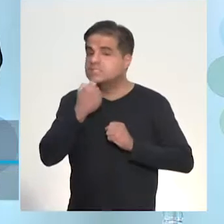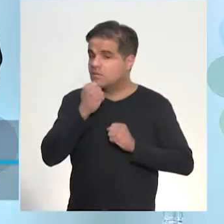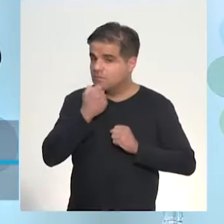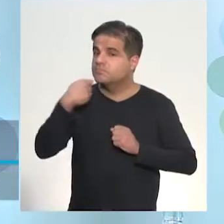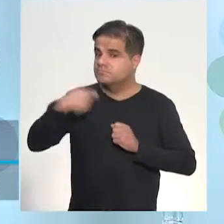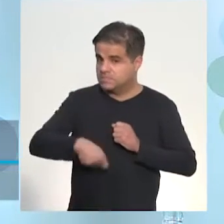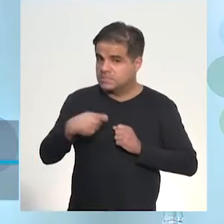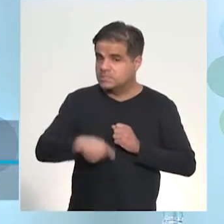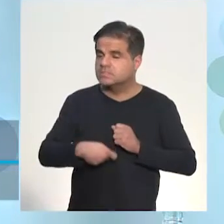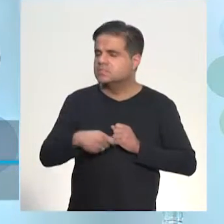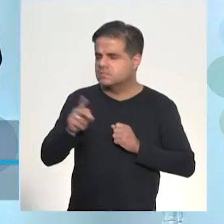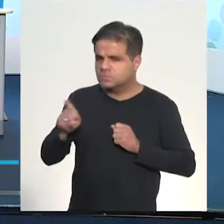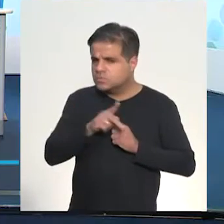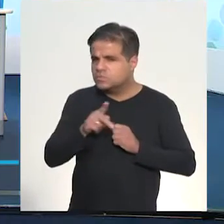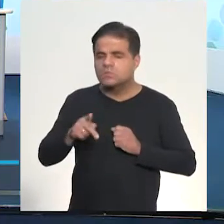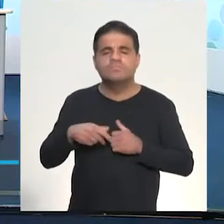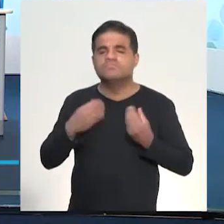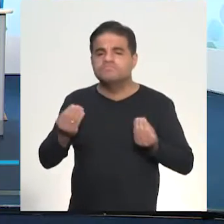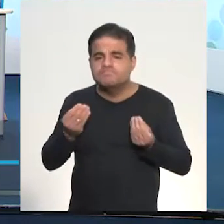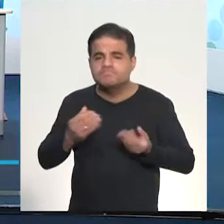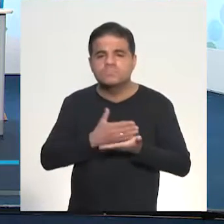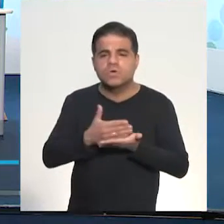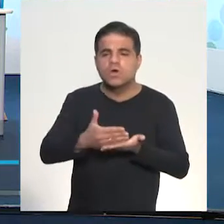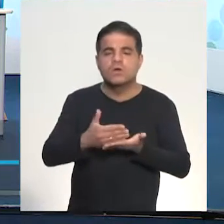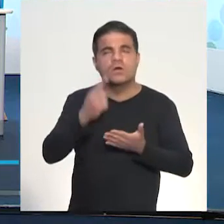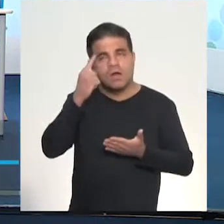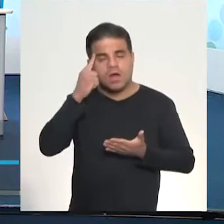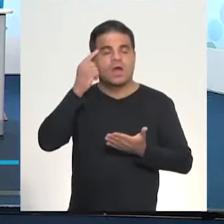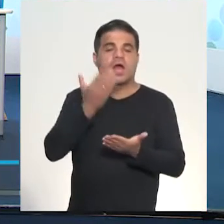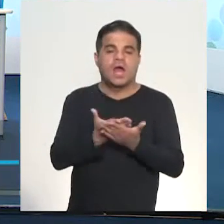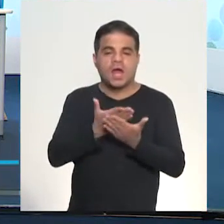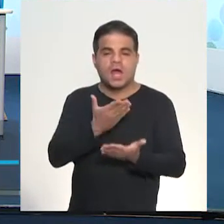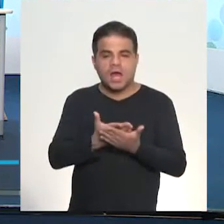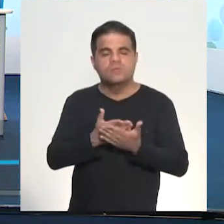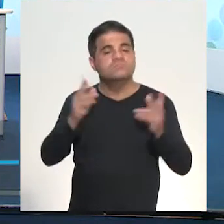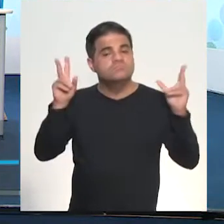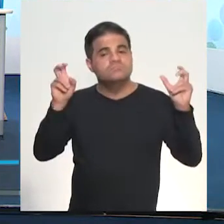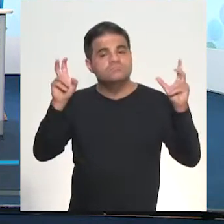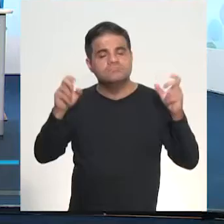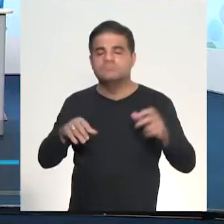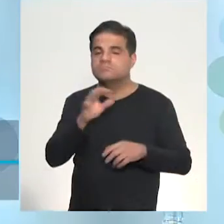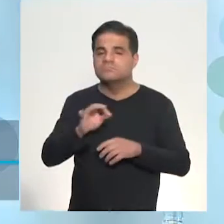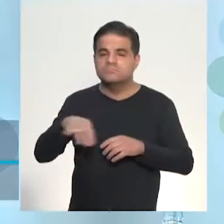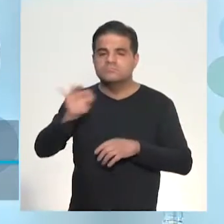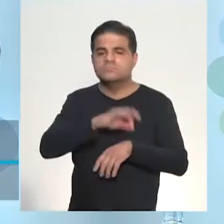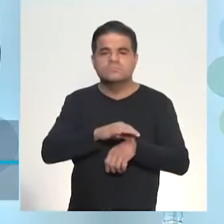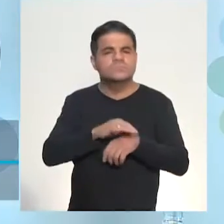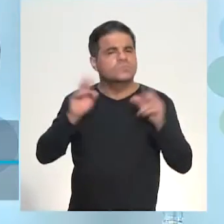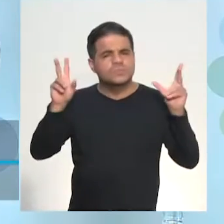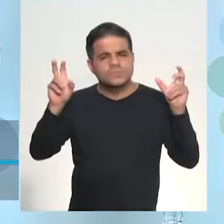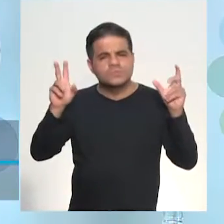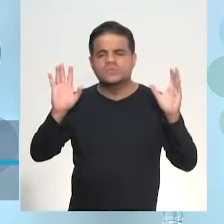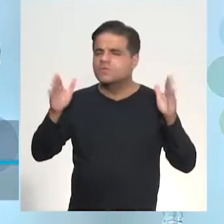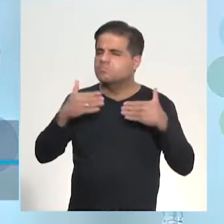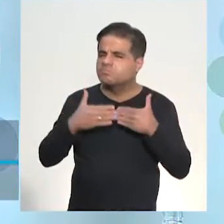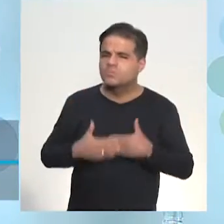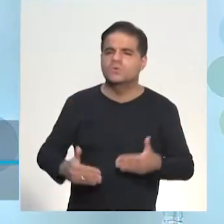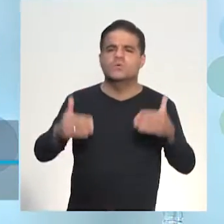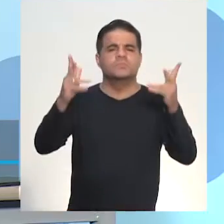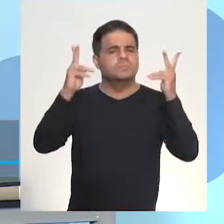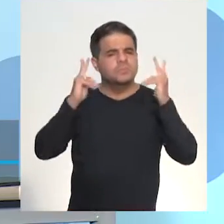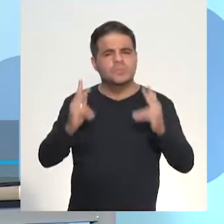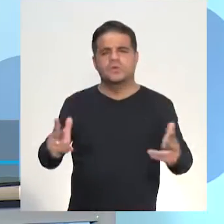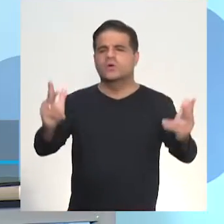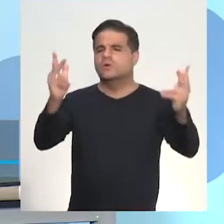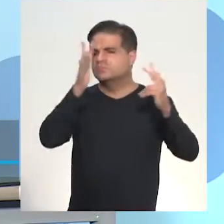científica. Muito bem, professor Edjoel. Começamos, então, a nossa aula falando sobre essa questão da abelha, que eu acho que é um assunto que já ficou até popular demais, né? Sim,